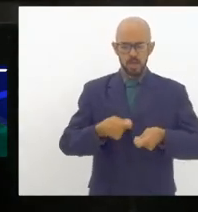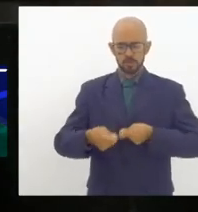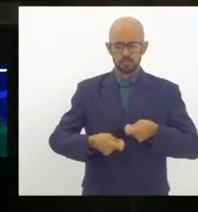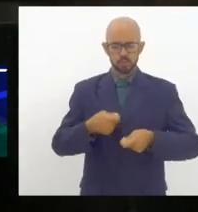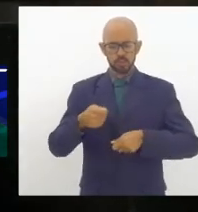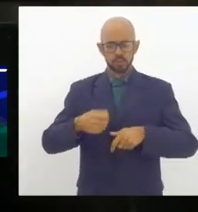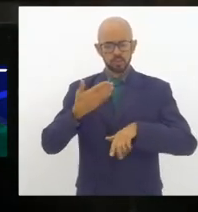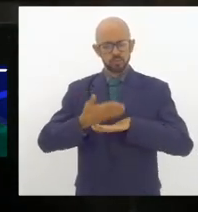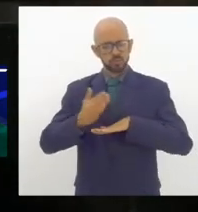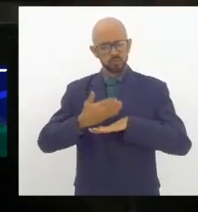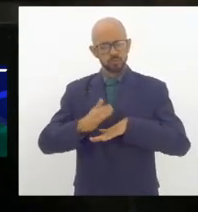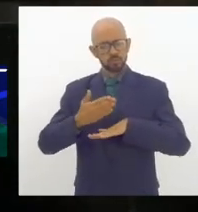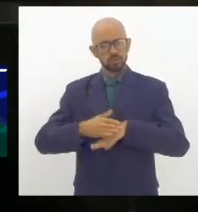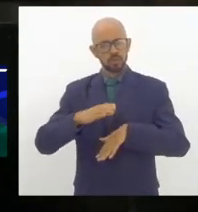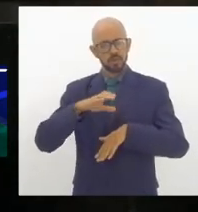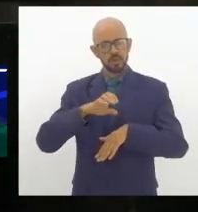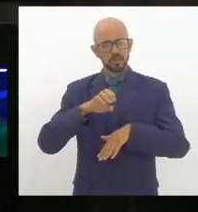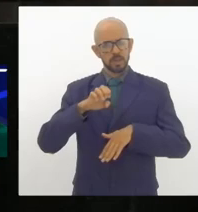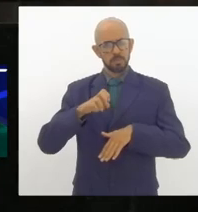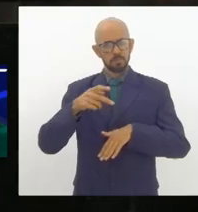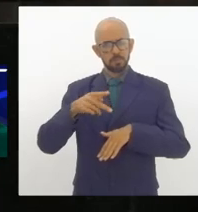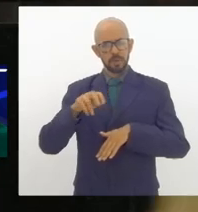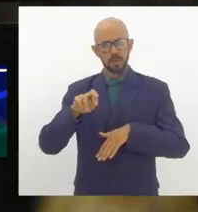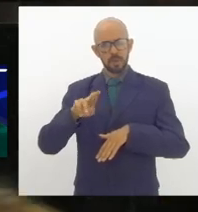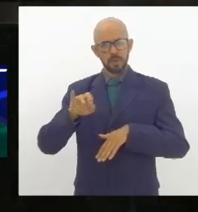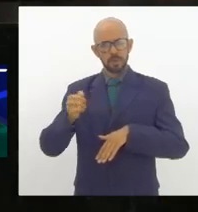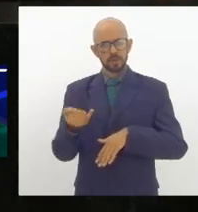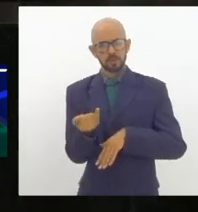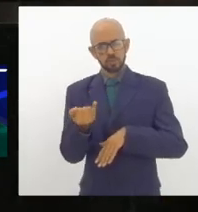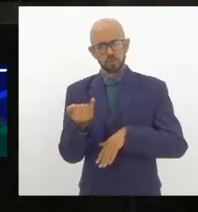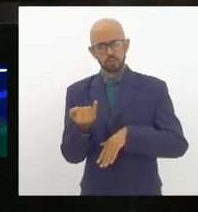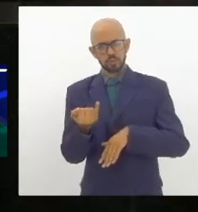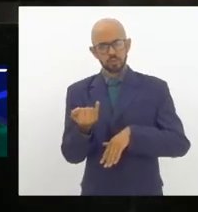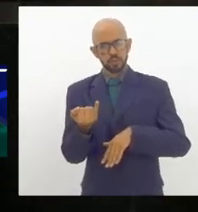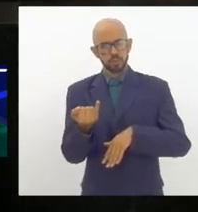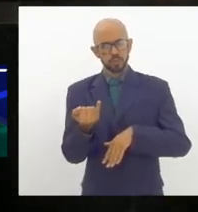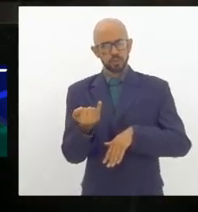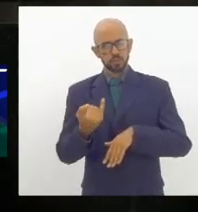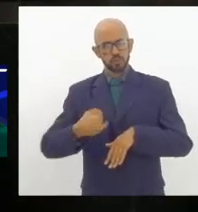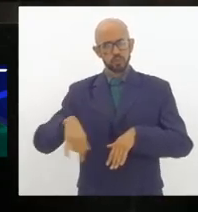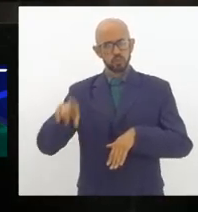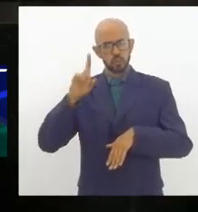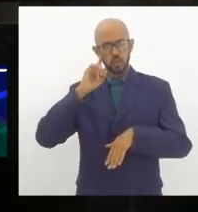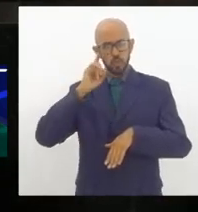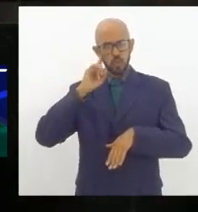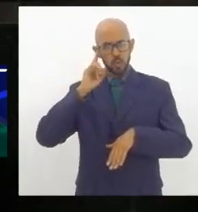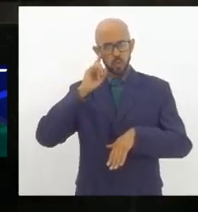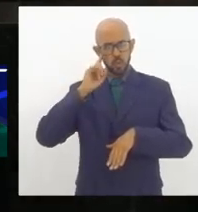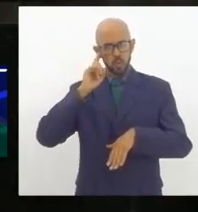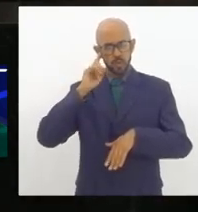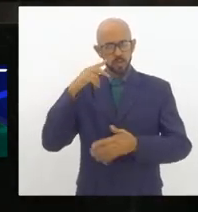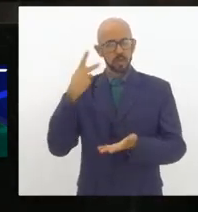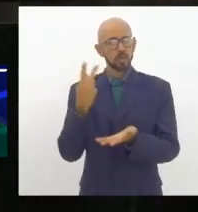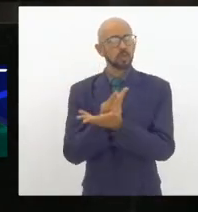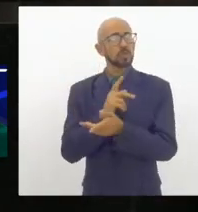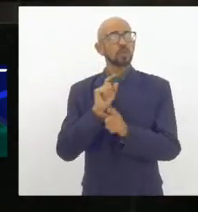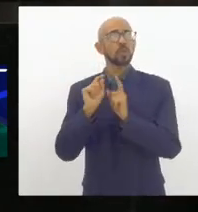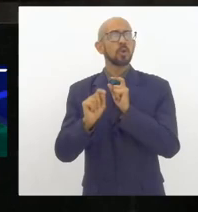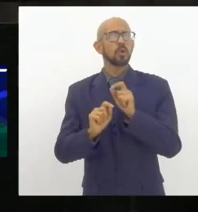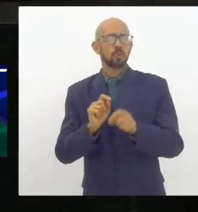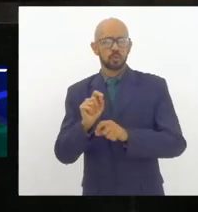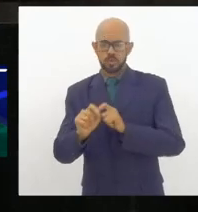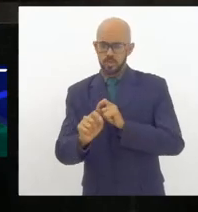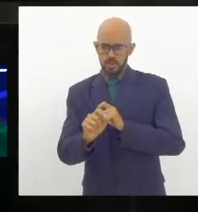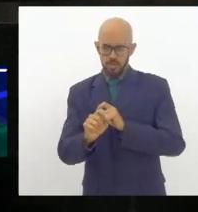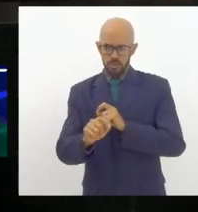pela ceperj Oi e a cada dia da semana a